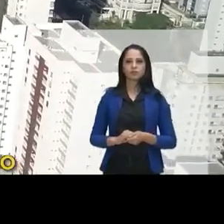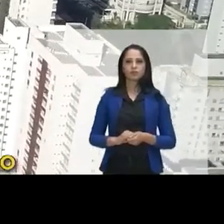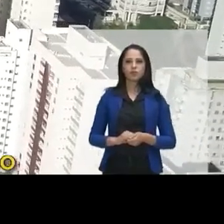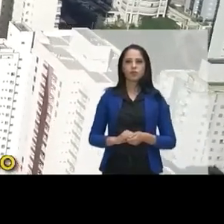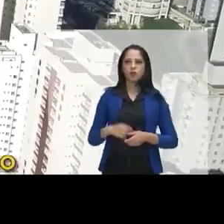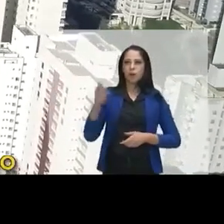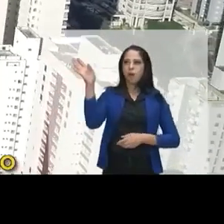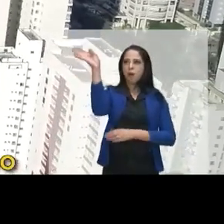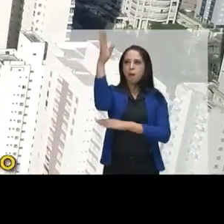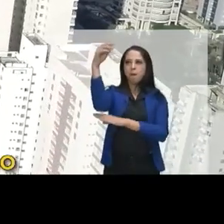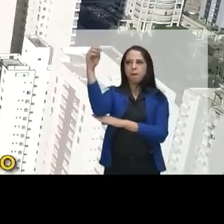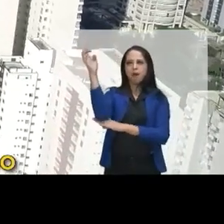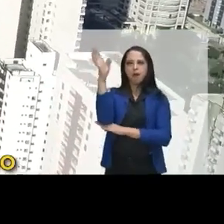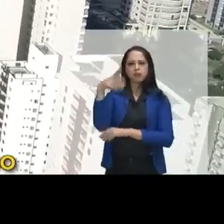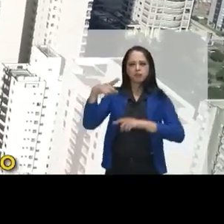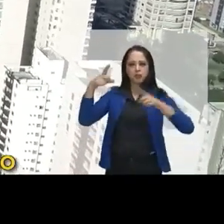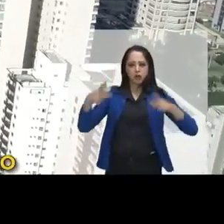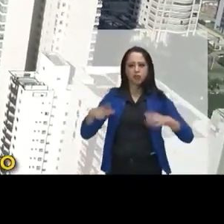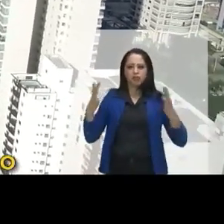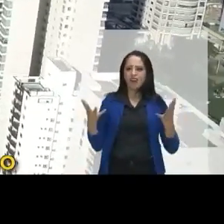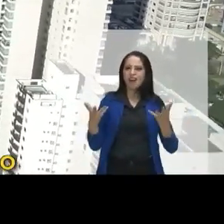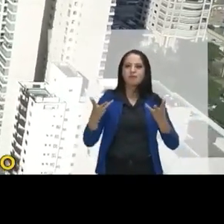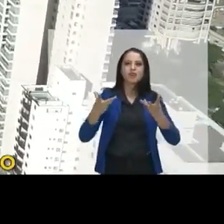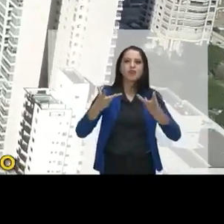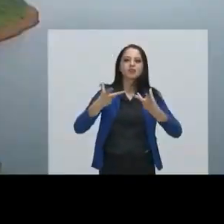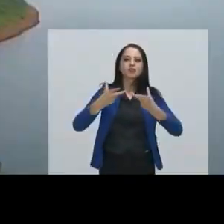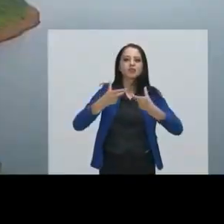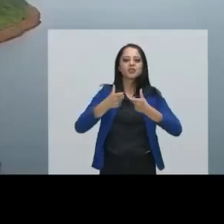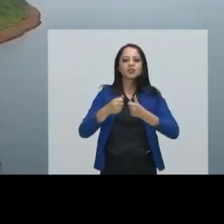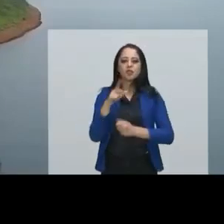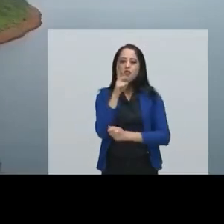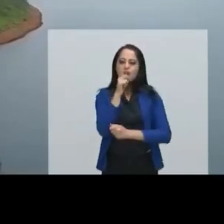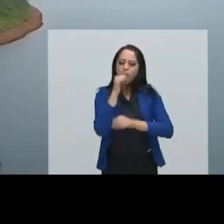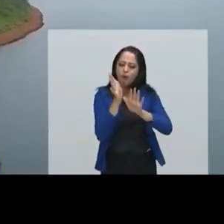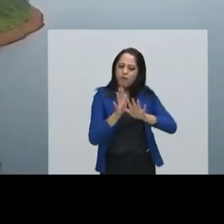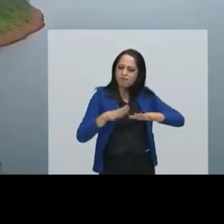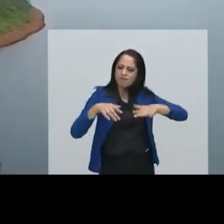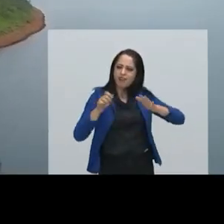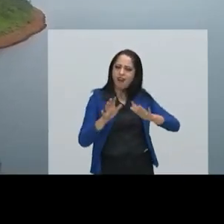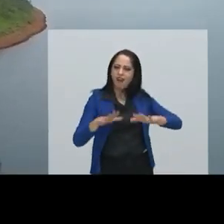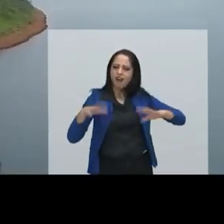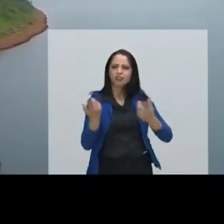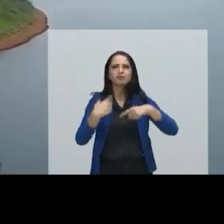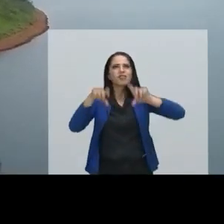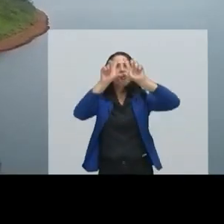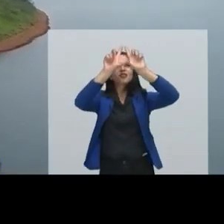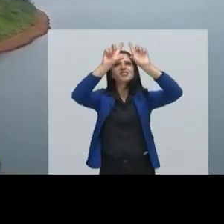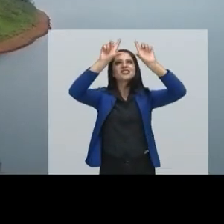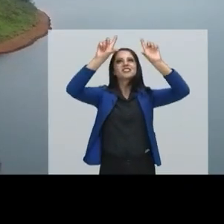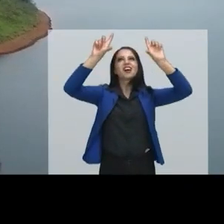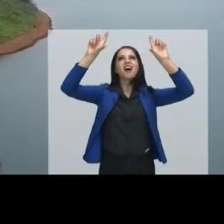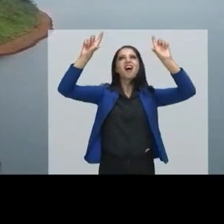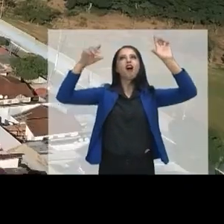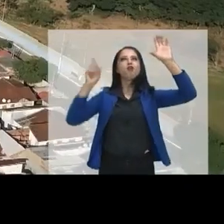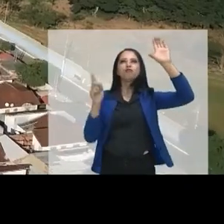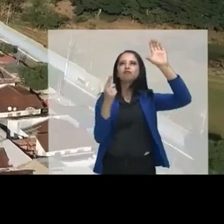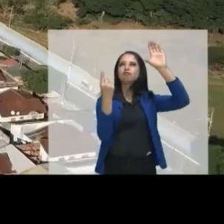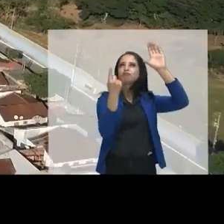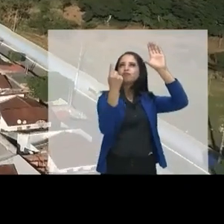deitado eternamente beo esplêndido ao som do mar e a luz do céu profundo